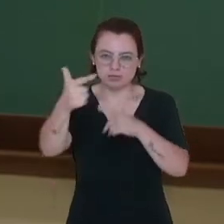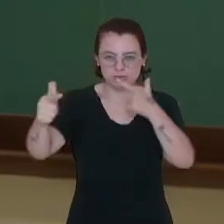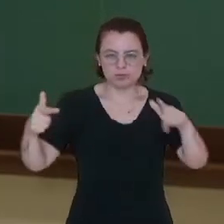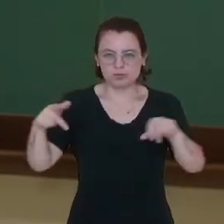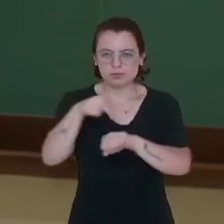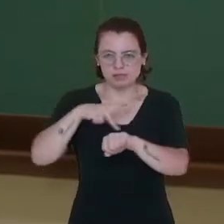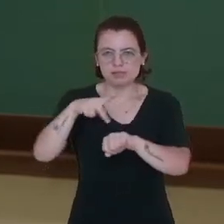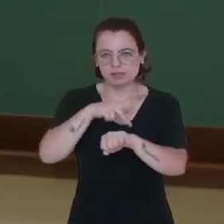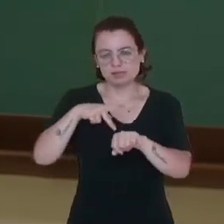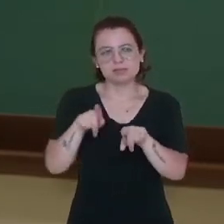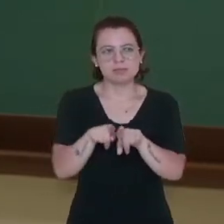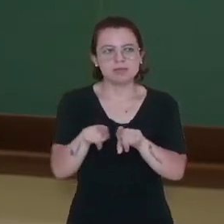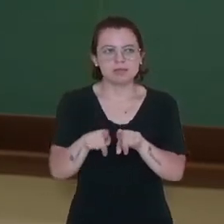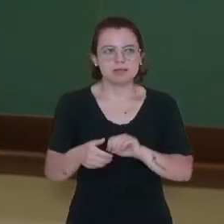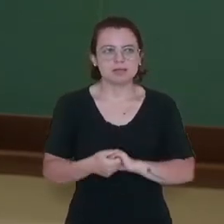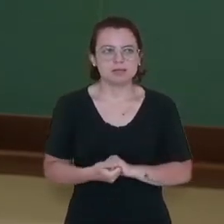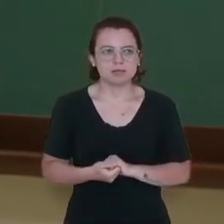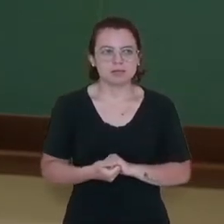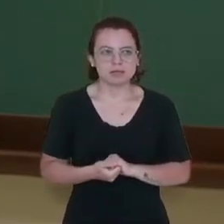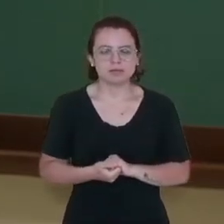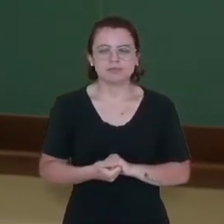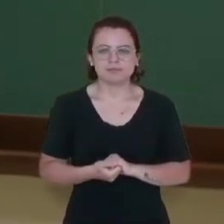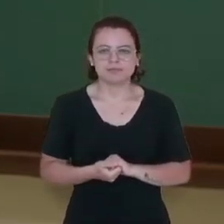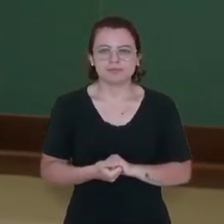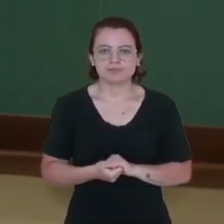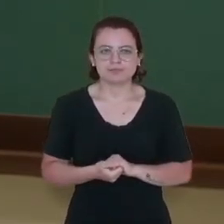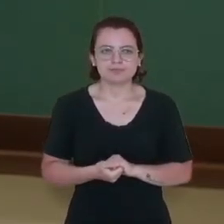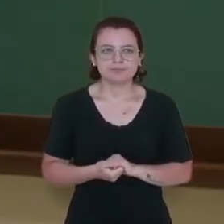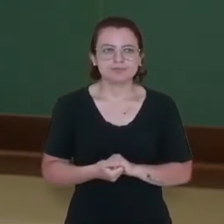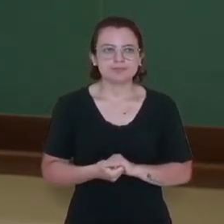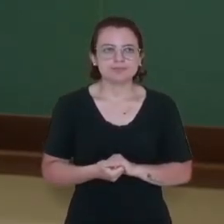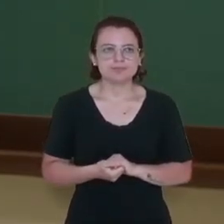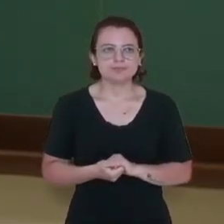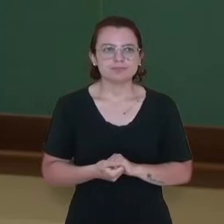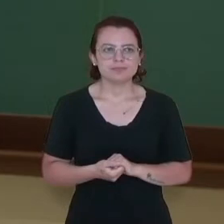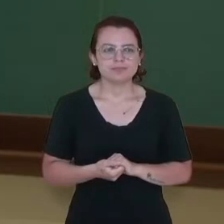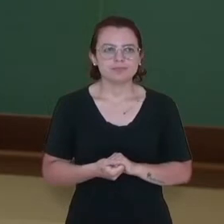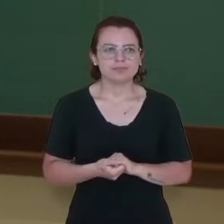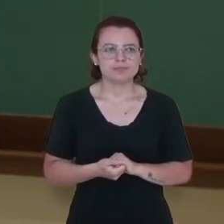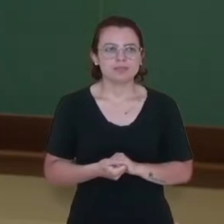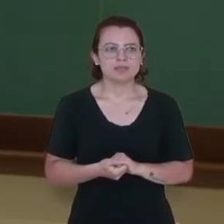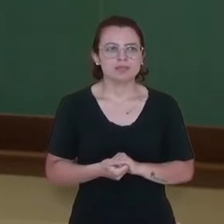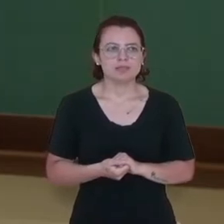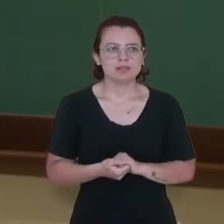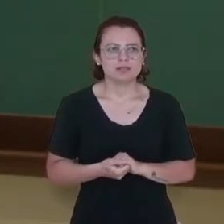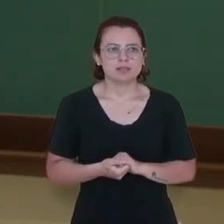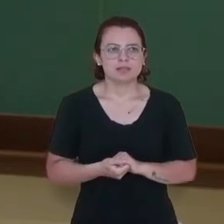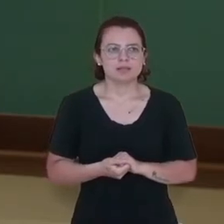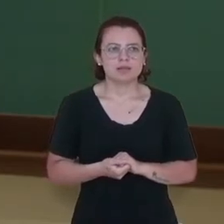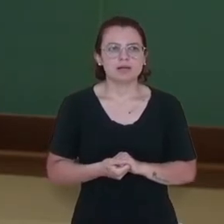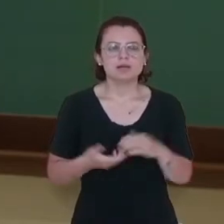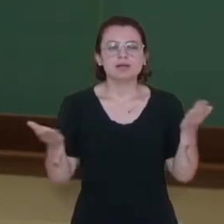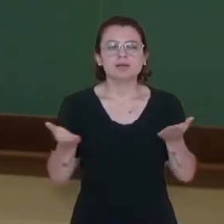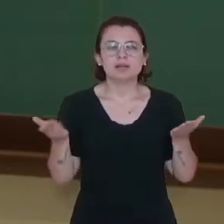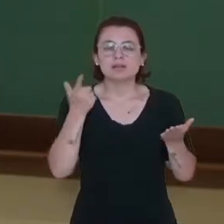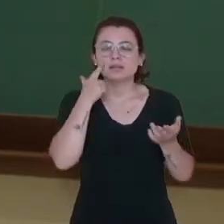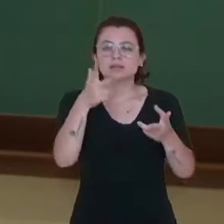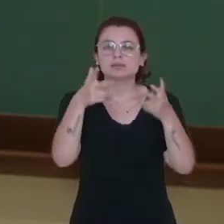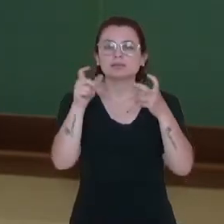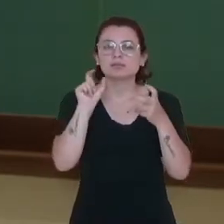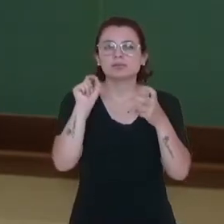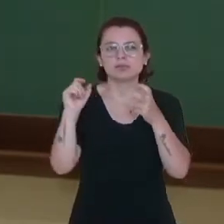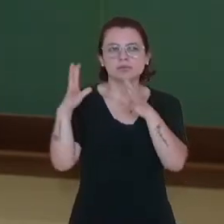eram ali do bloco comunista, ok? Muito bem. Vamos então identificar